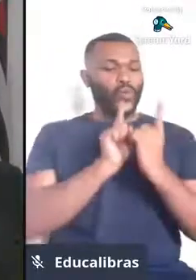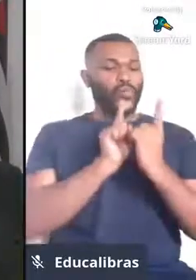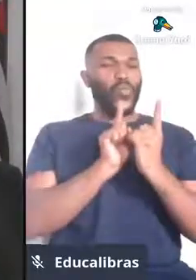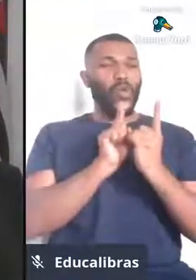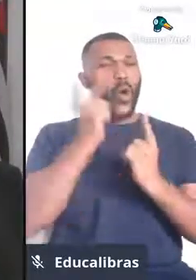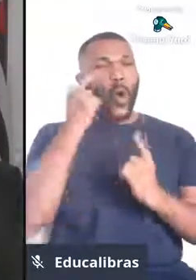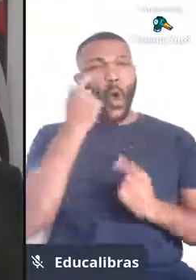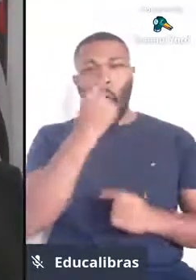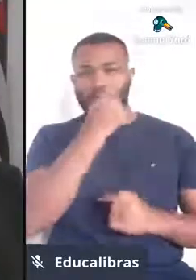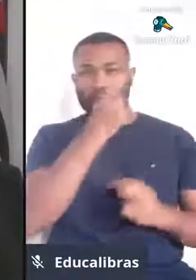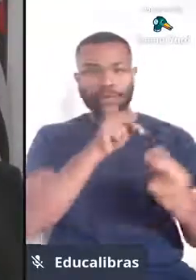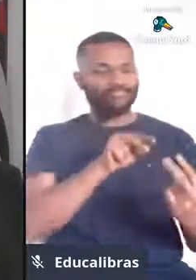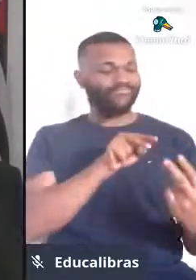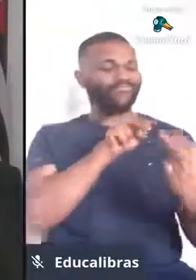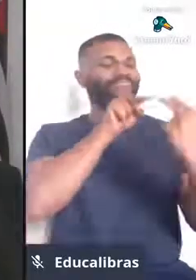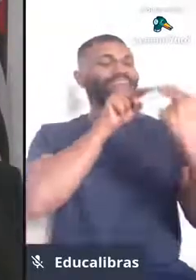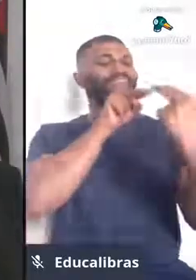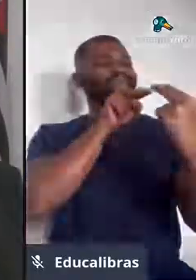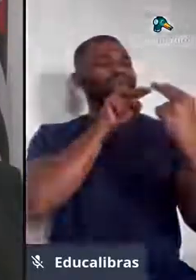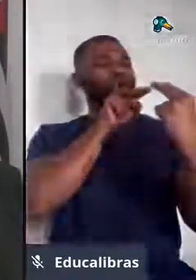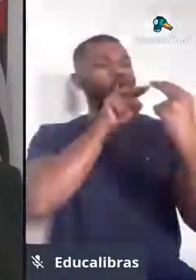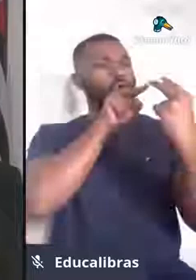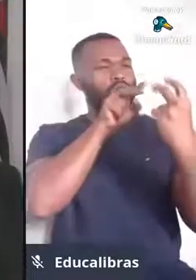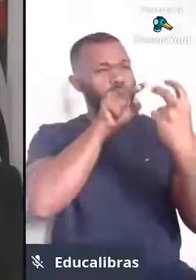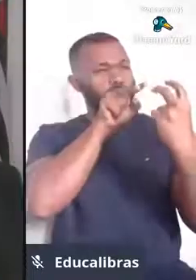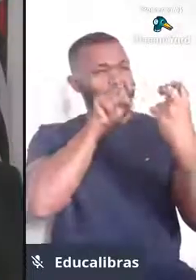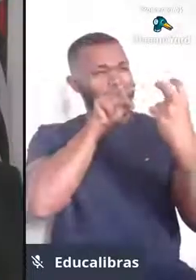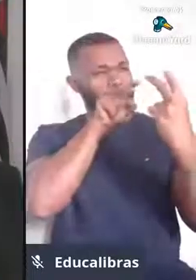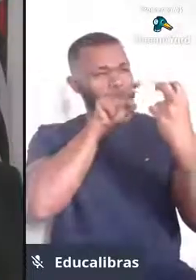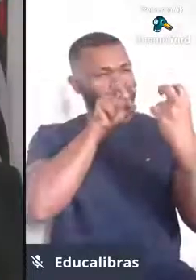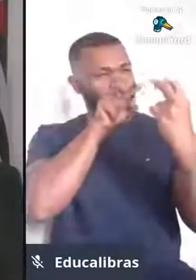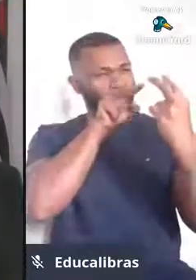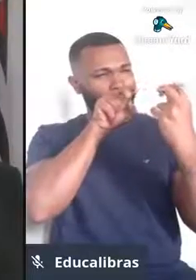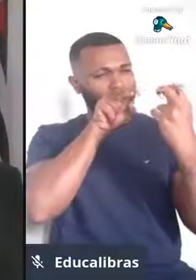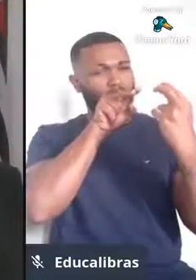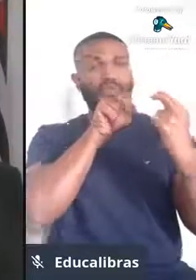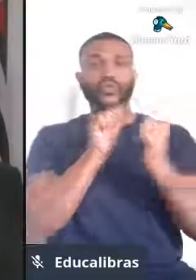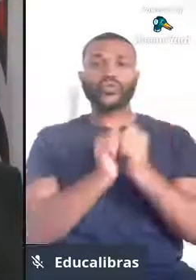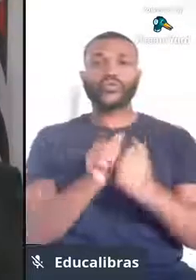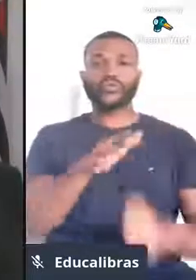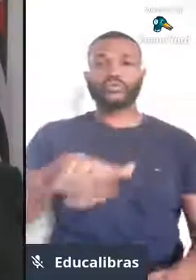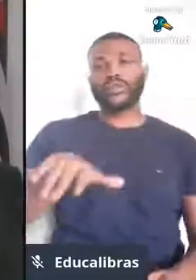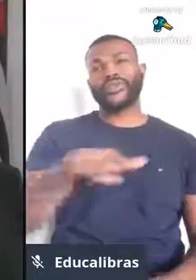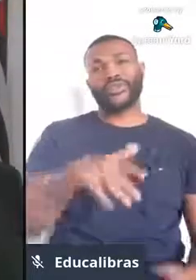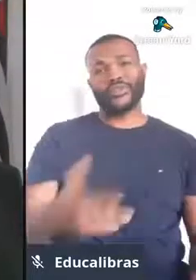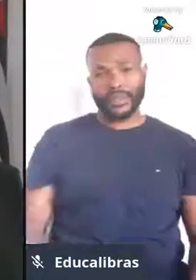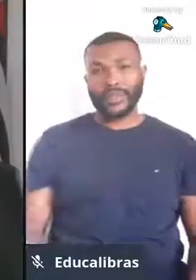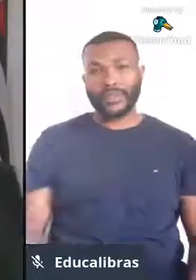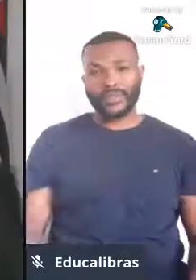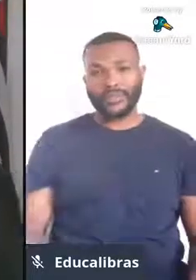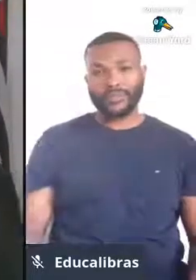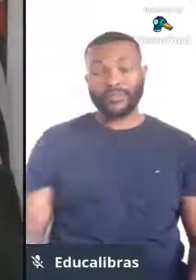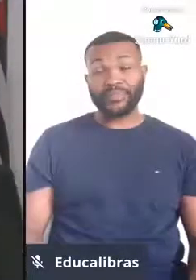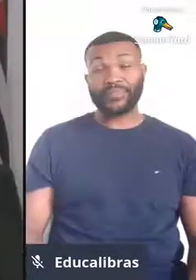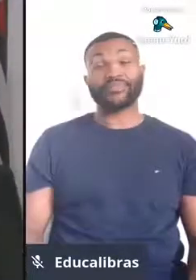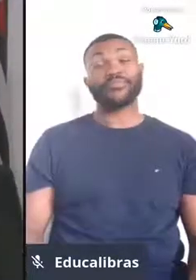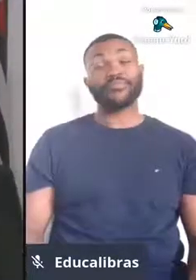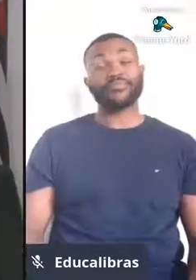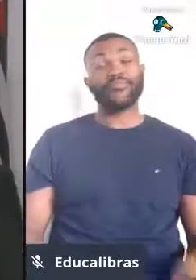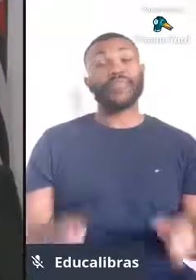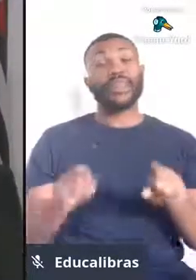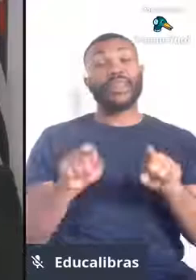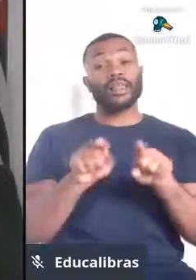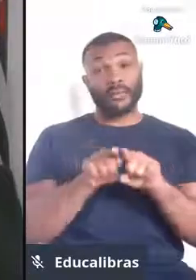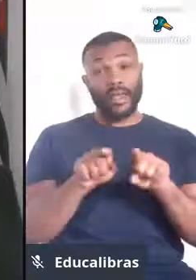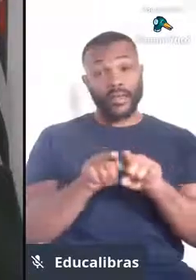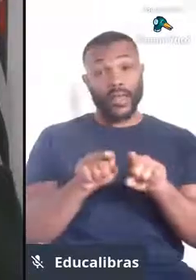olho, a proximidade que você tem com as pessoas quando você está com elas, né? E as oportunidades que